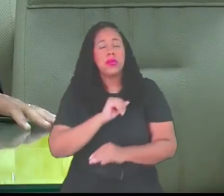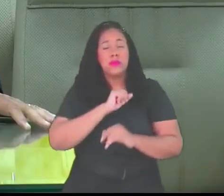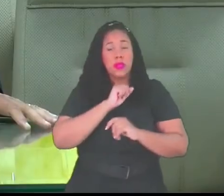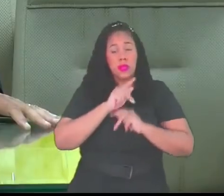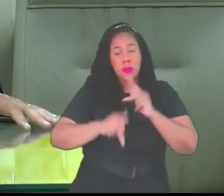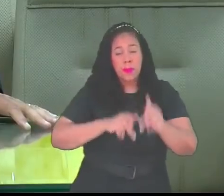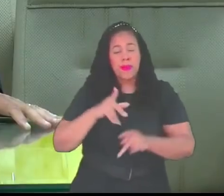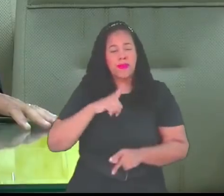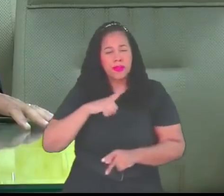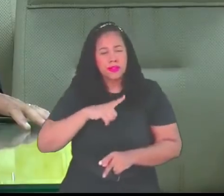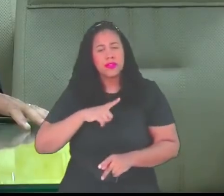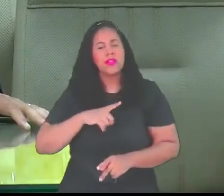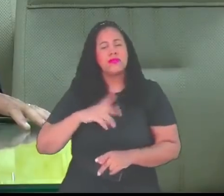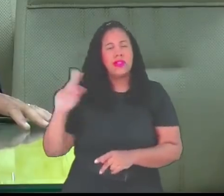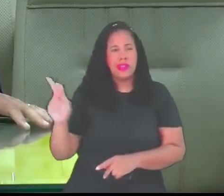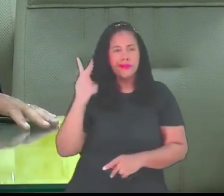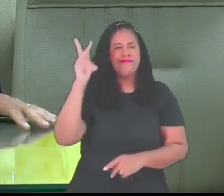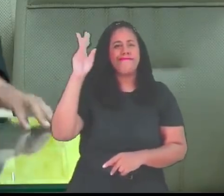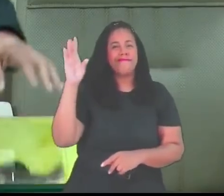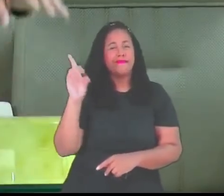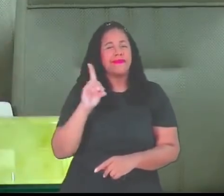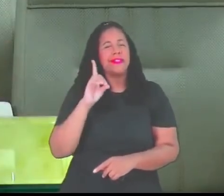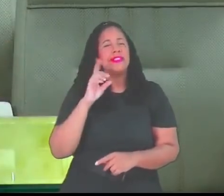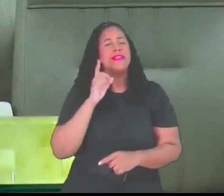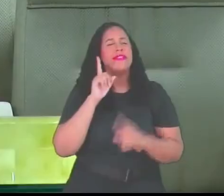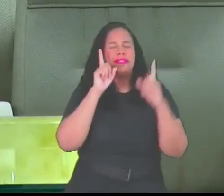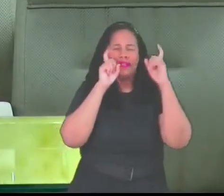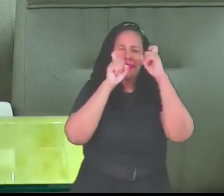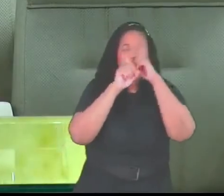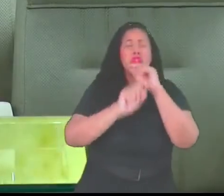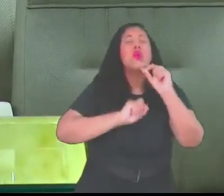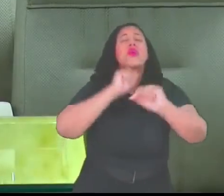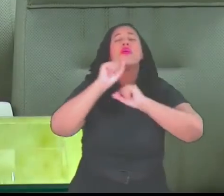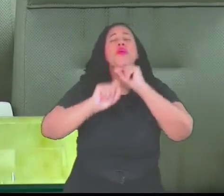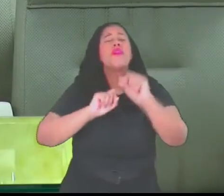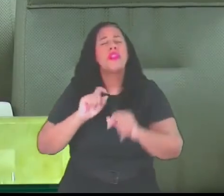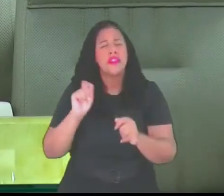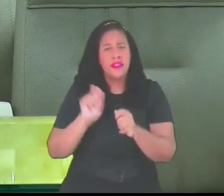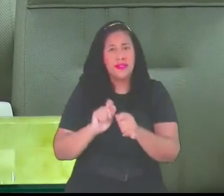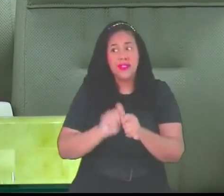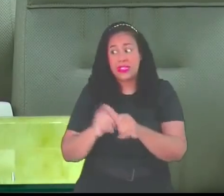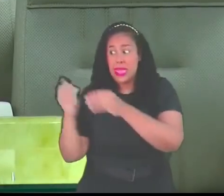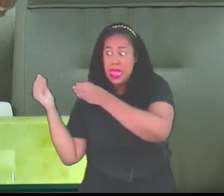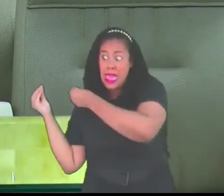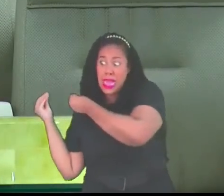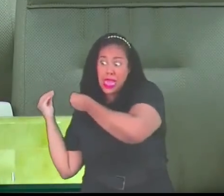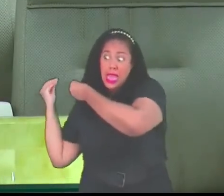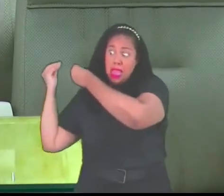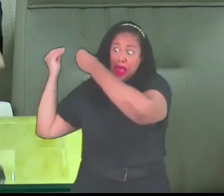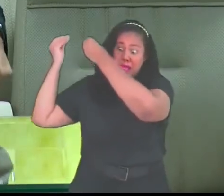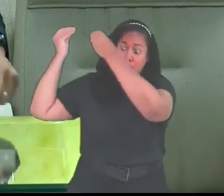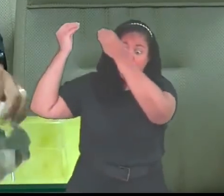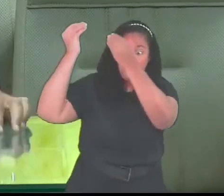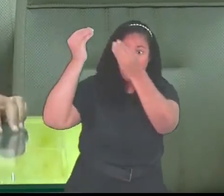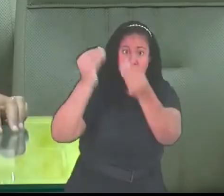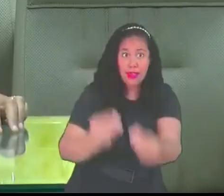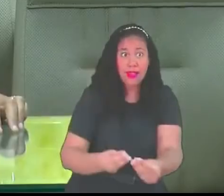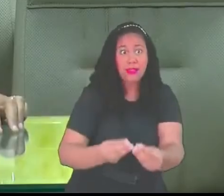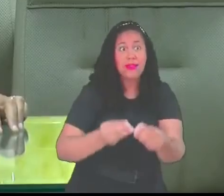O que é que ele faz? Ele traz as coisas do passado e implementa no futuro, no presente.